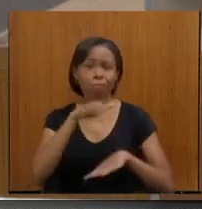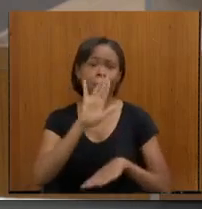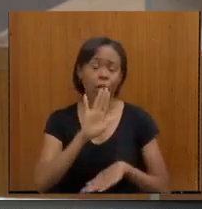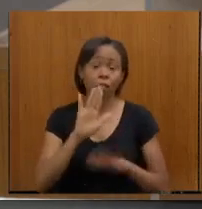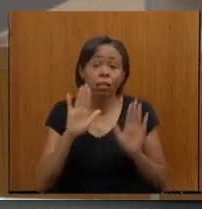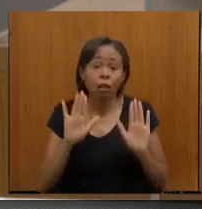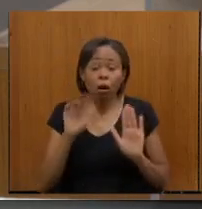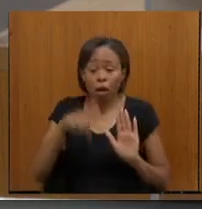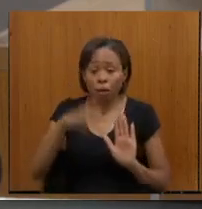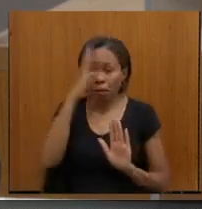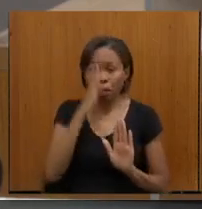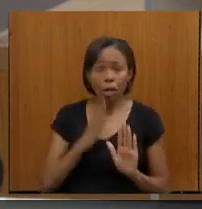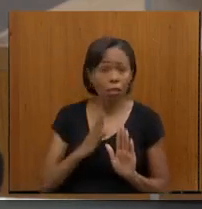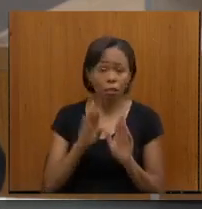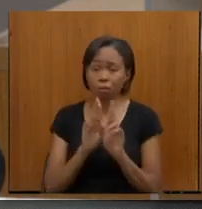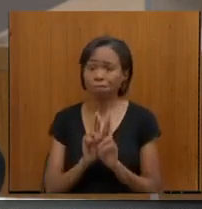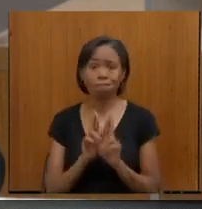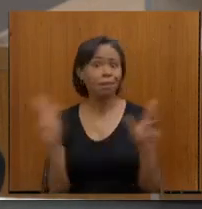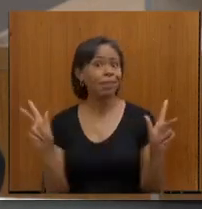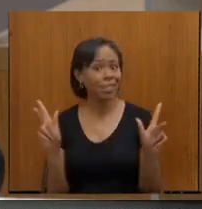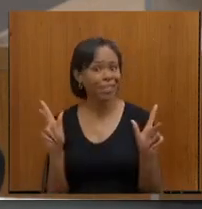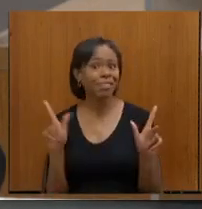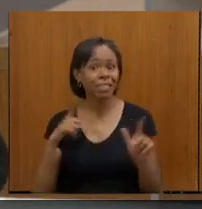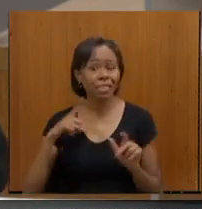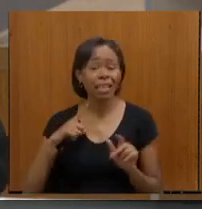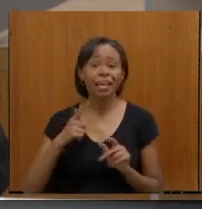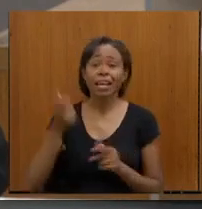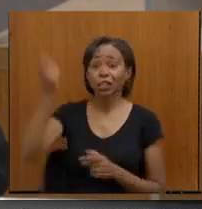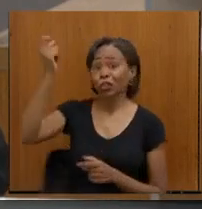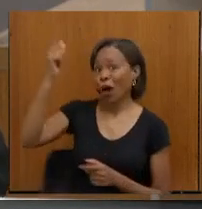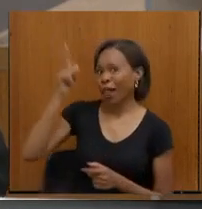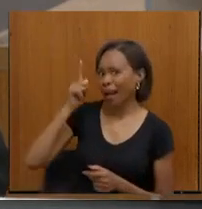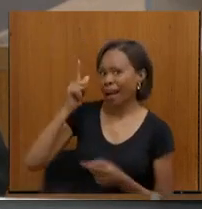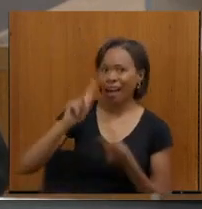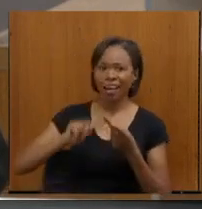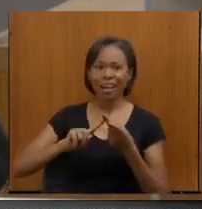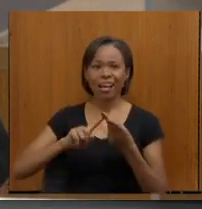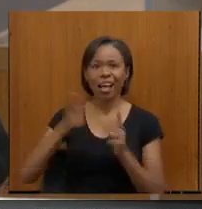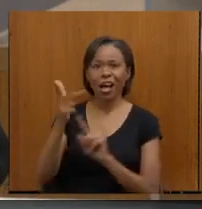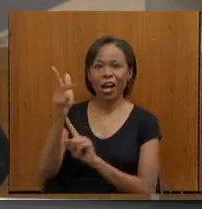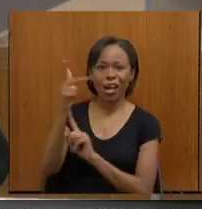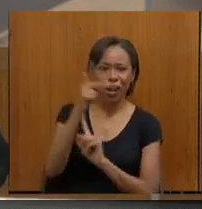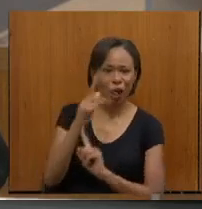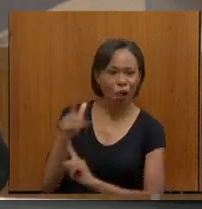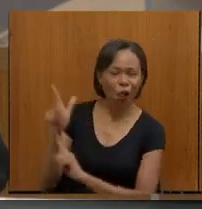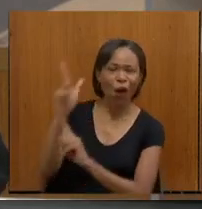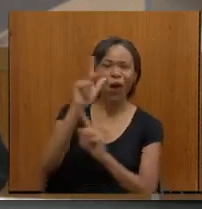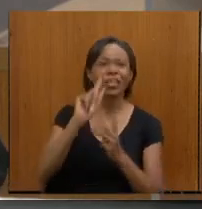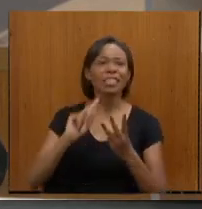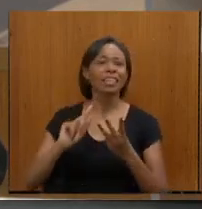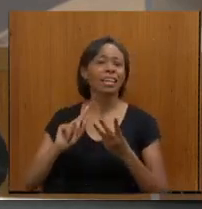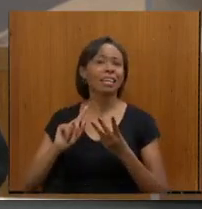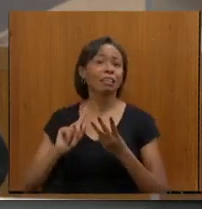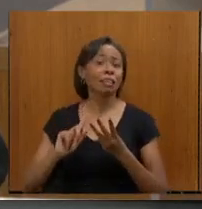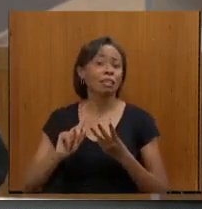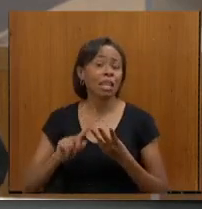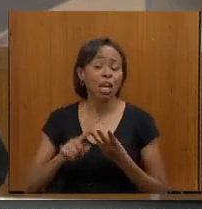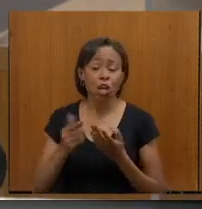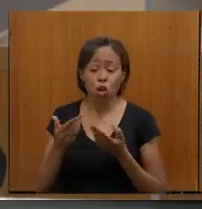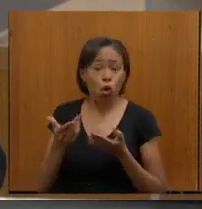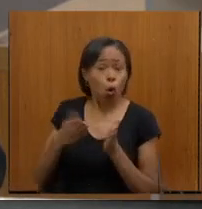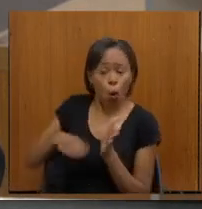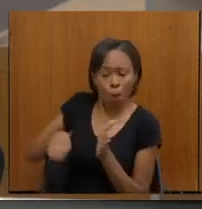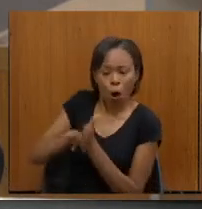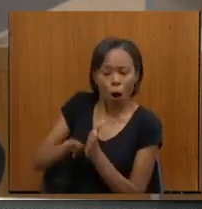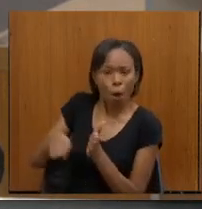diferencial competitivo termos solar temos nós temos bons porcos temos uma economia aqui é